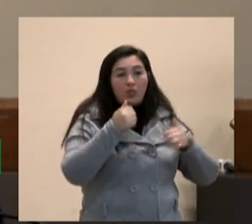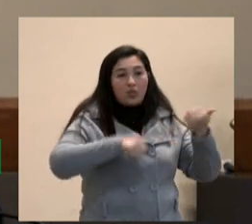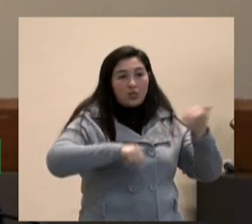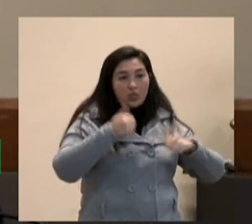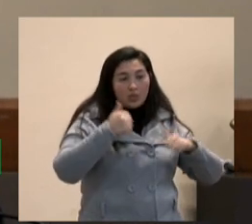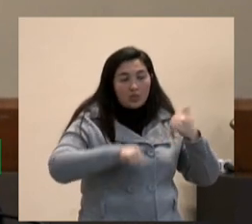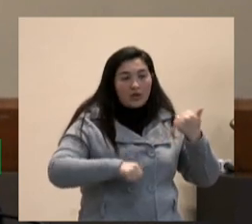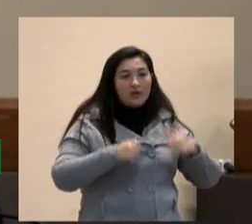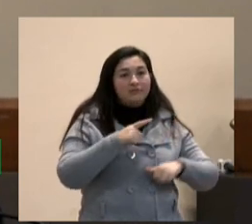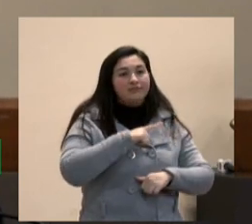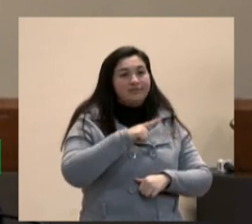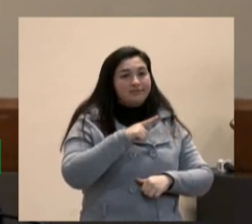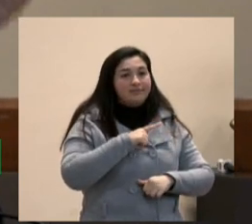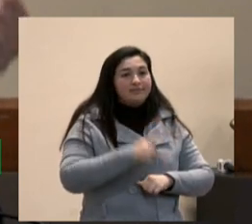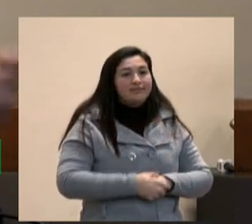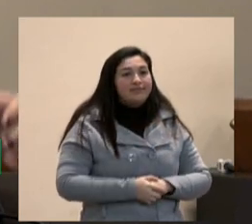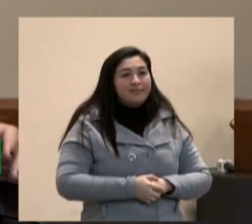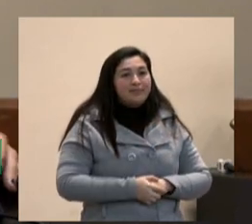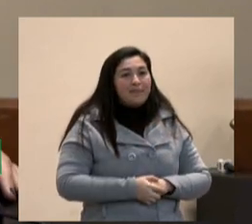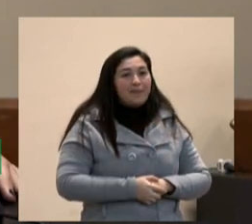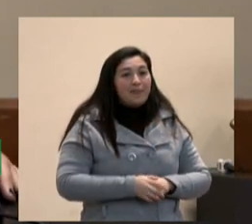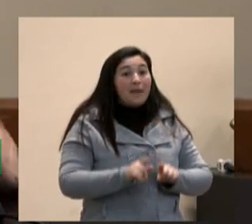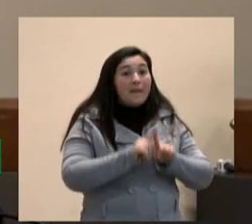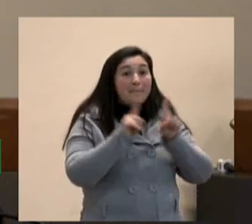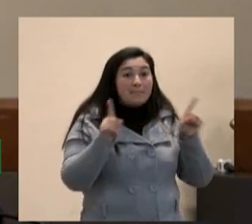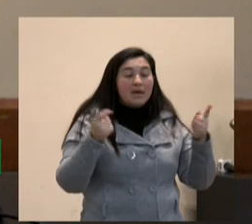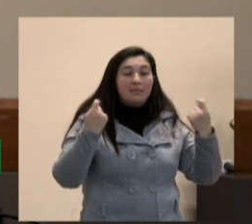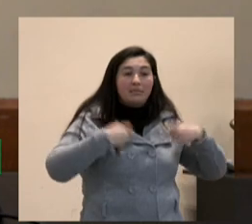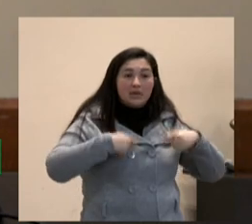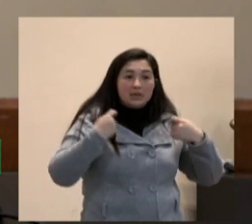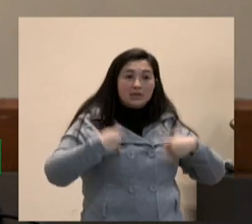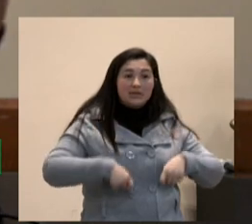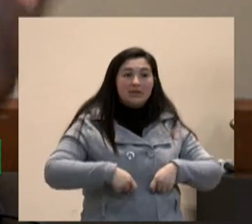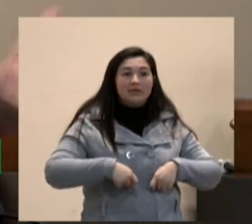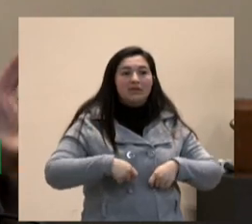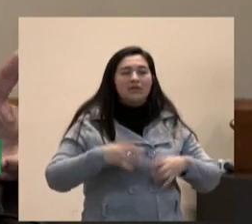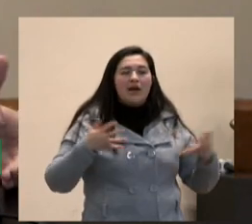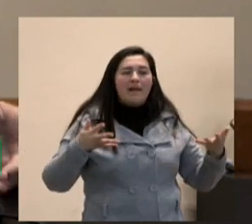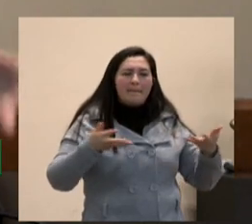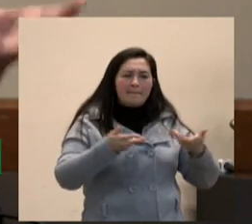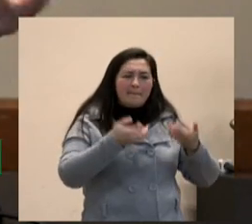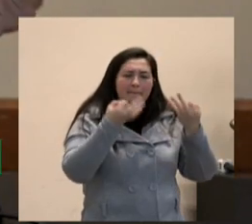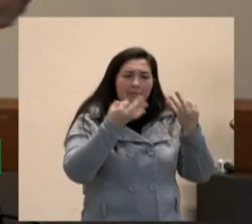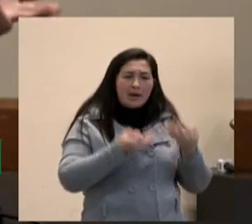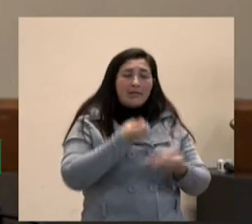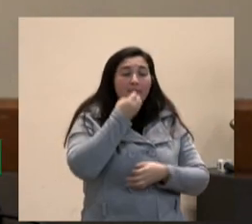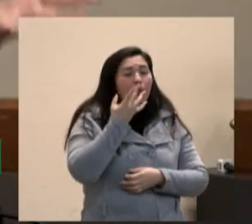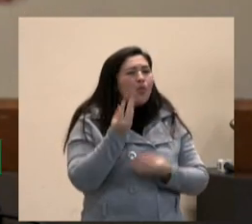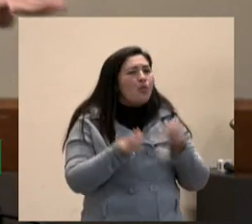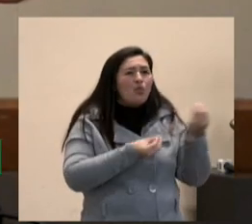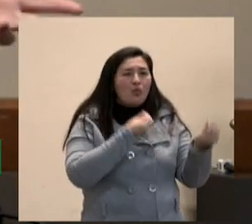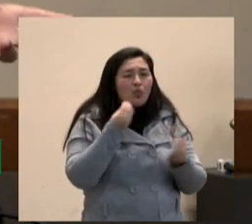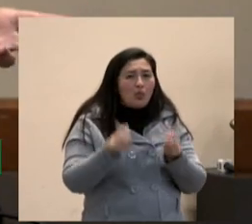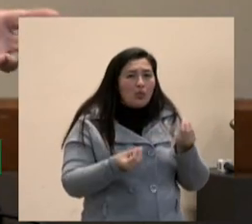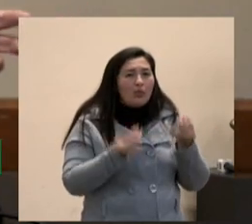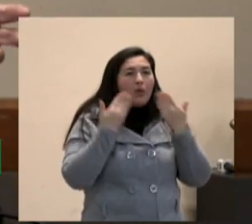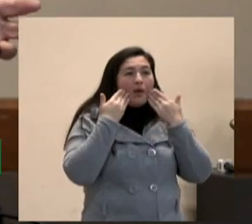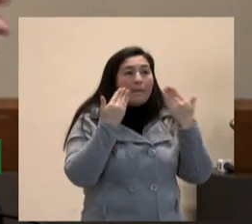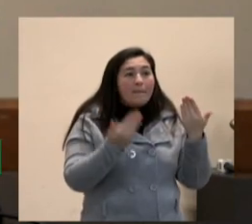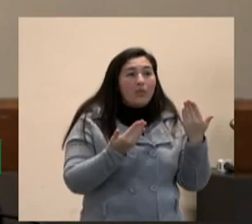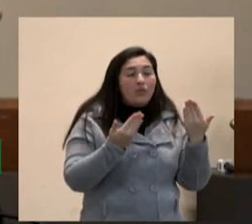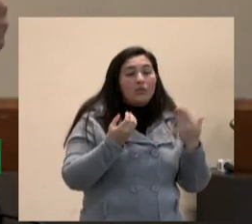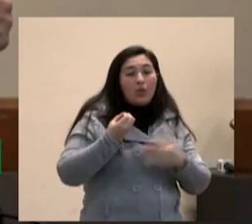oferta. A gente precisa ainda tornar esse processo um pouco mais qualificado, no sentido de que nos apresente